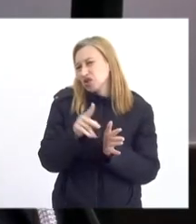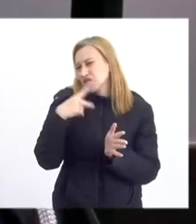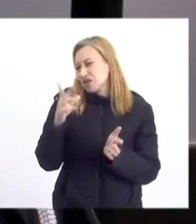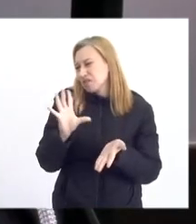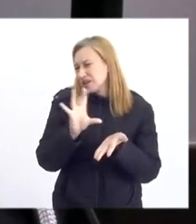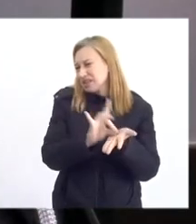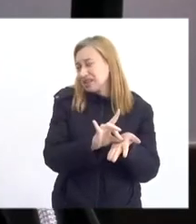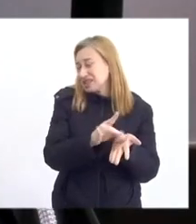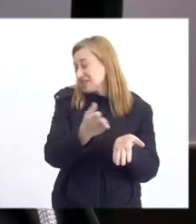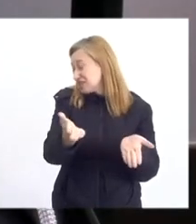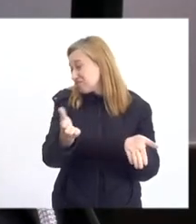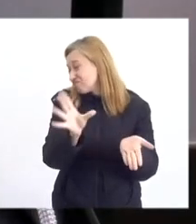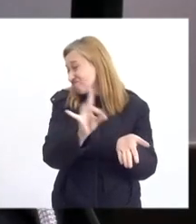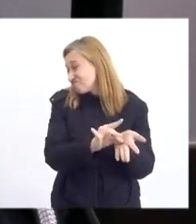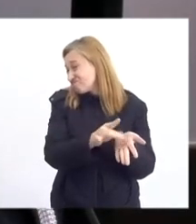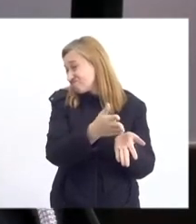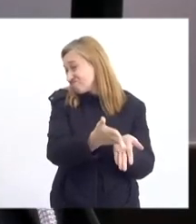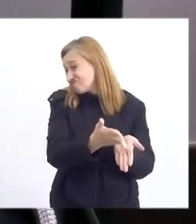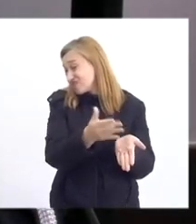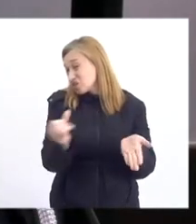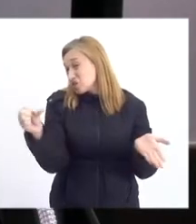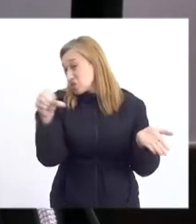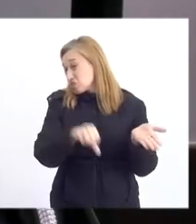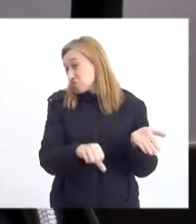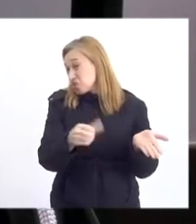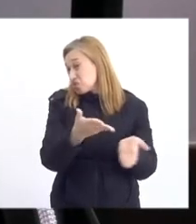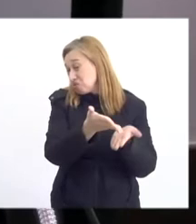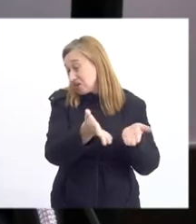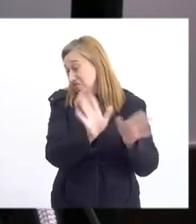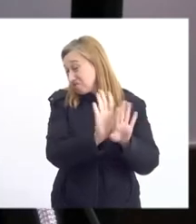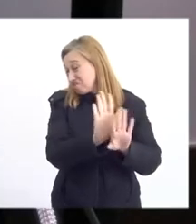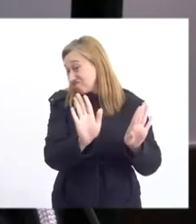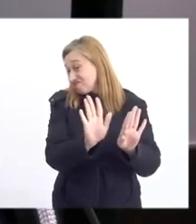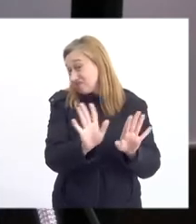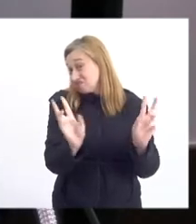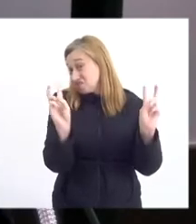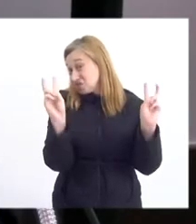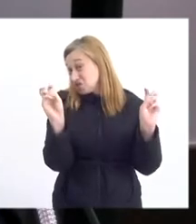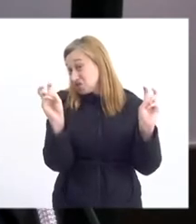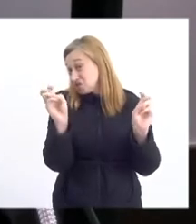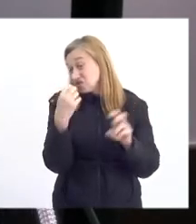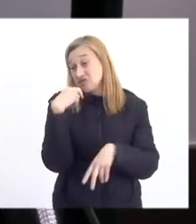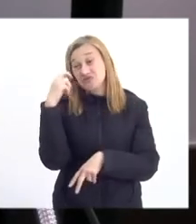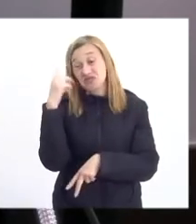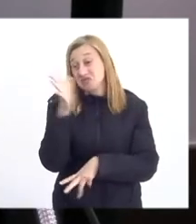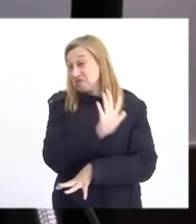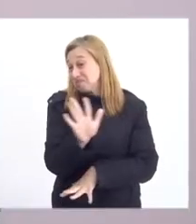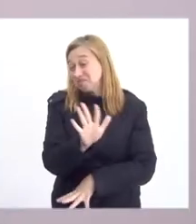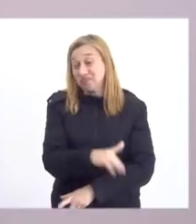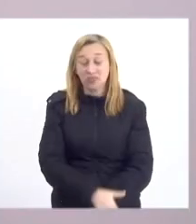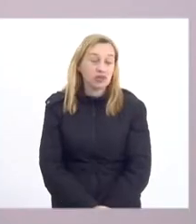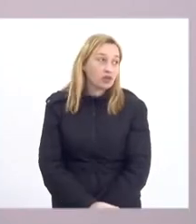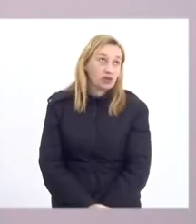porque está anexado a um pior que esse. Não, não ler o título, não, porque eu fico com vergonha.